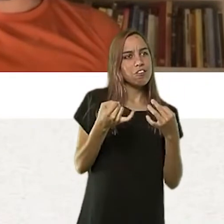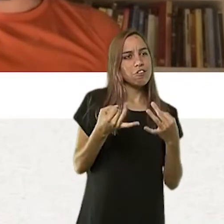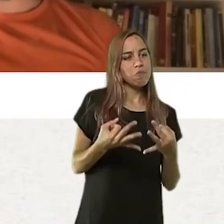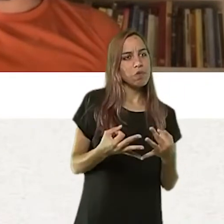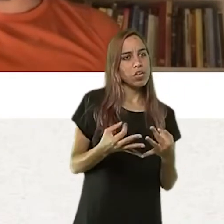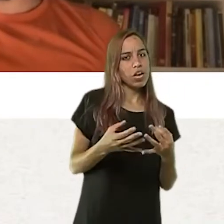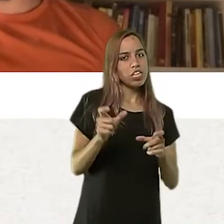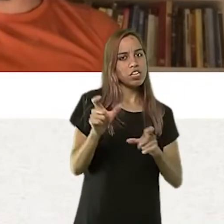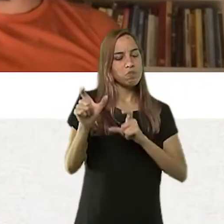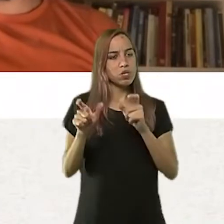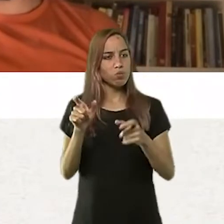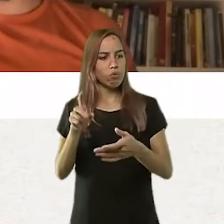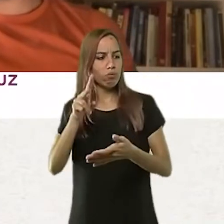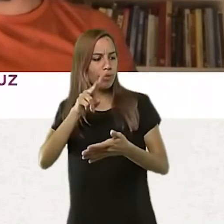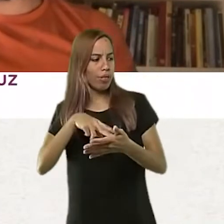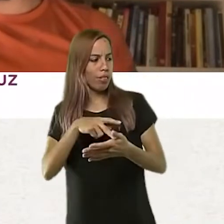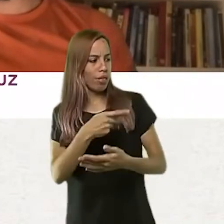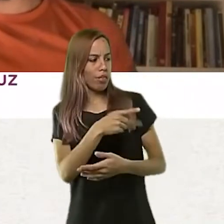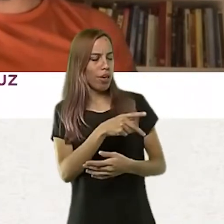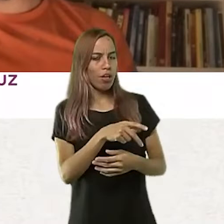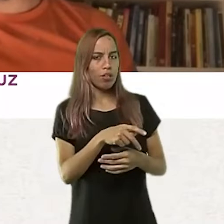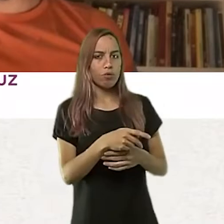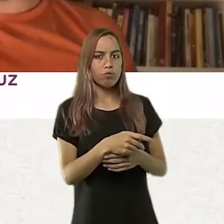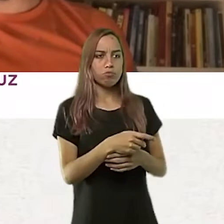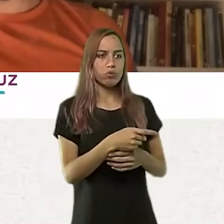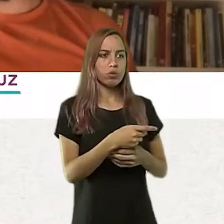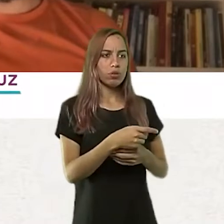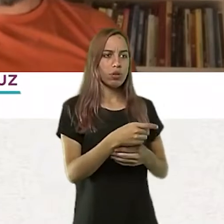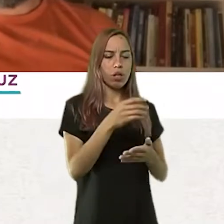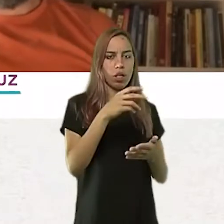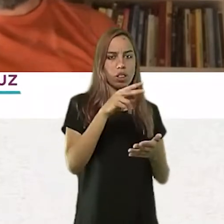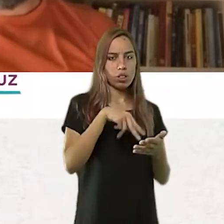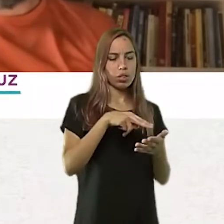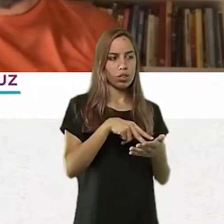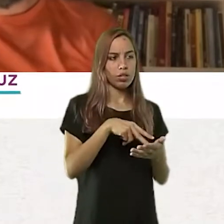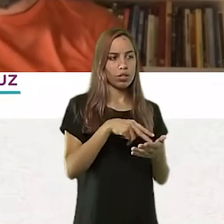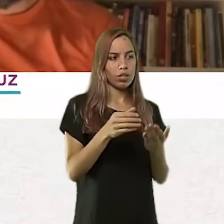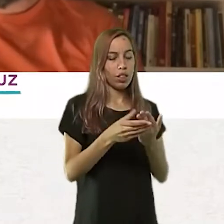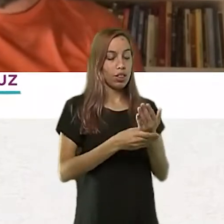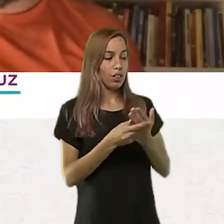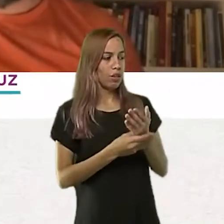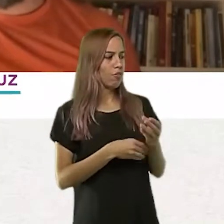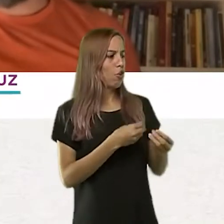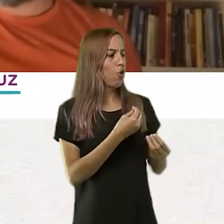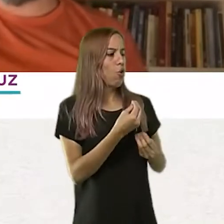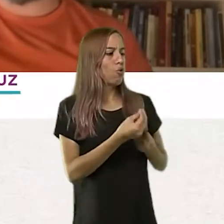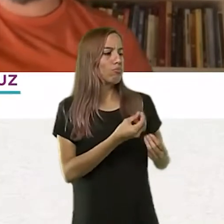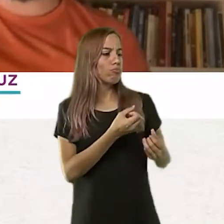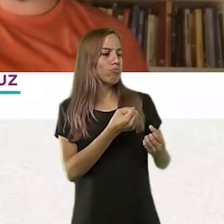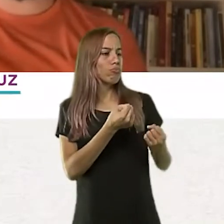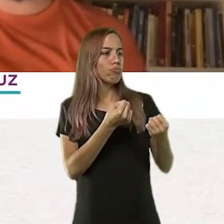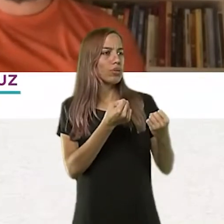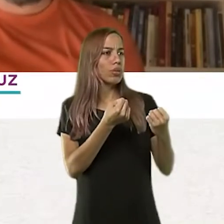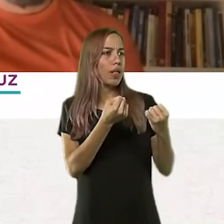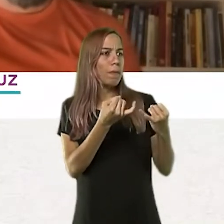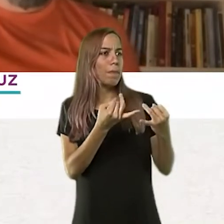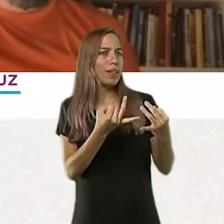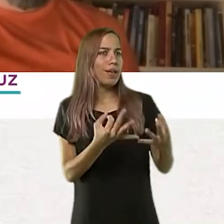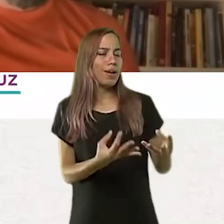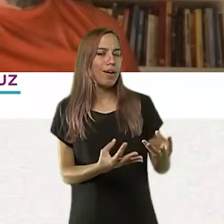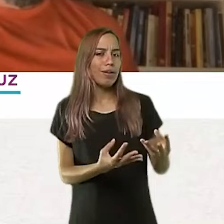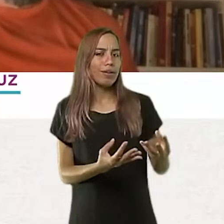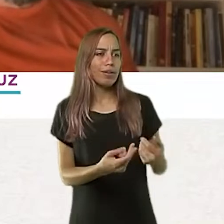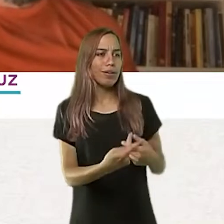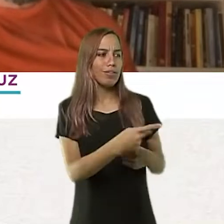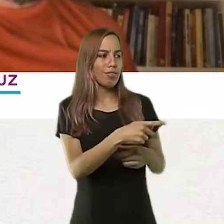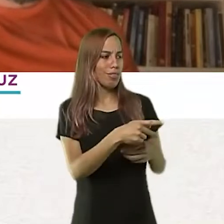mais de 30 livros. Como é que você os selecionaria? Como é que você os diria? Como é que você se explicaria